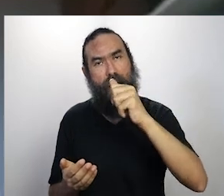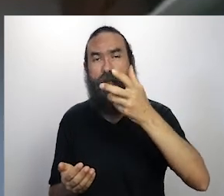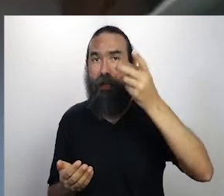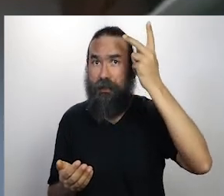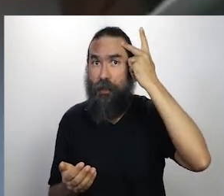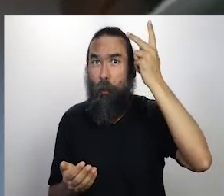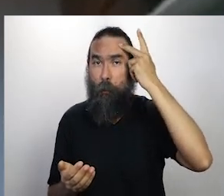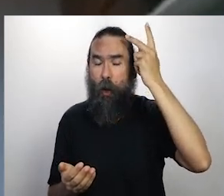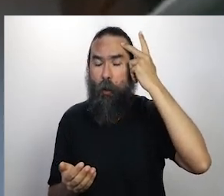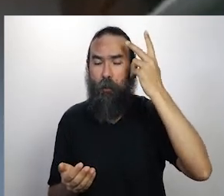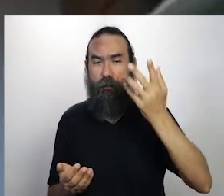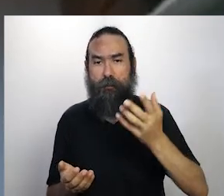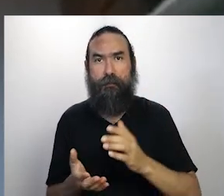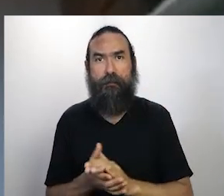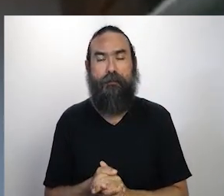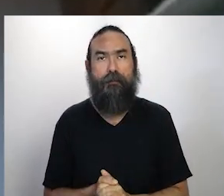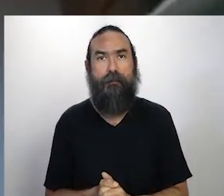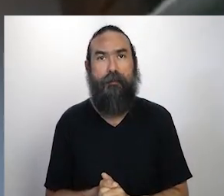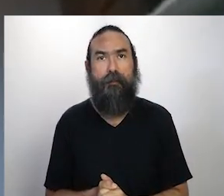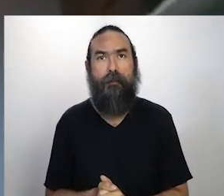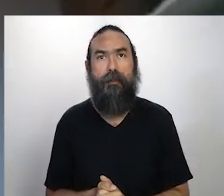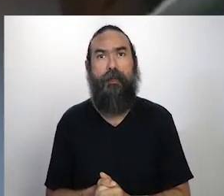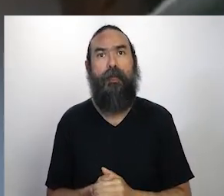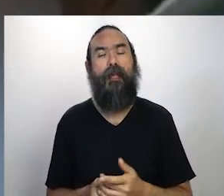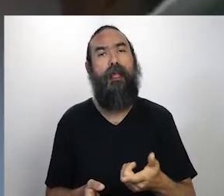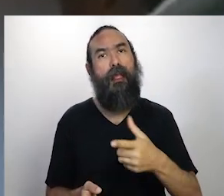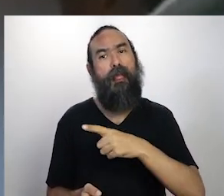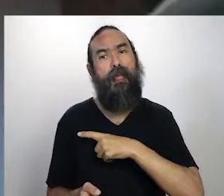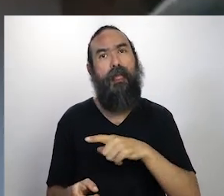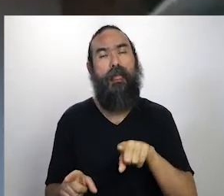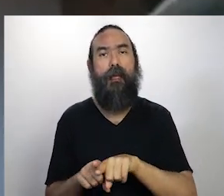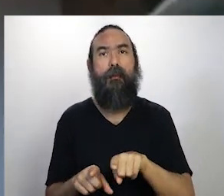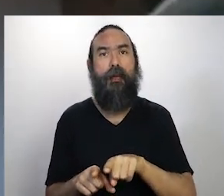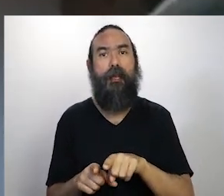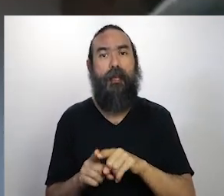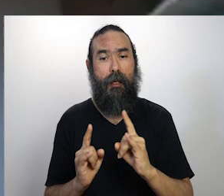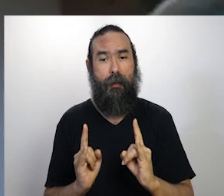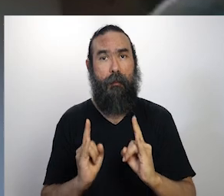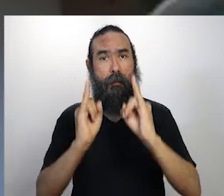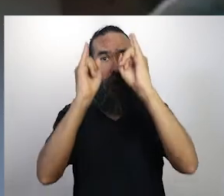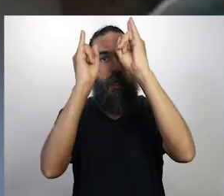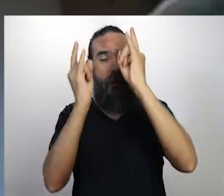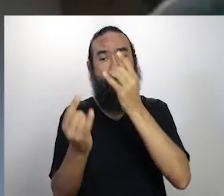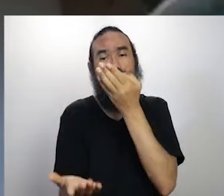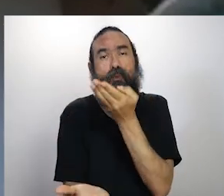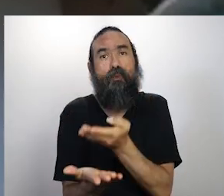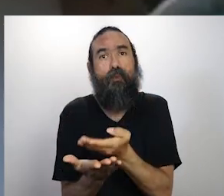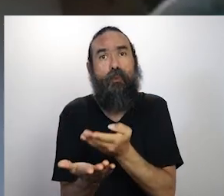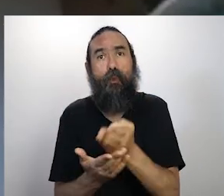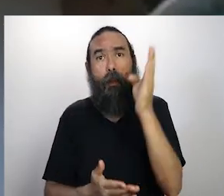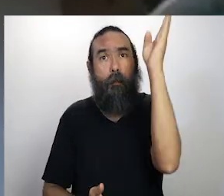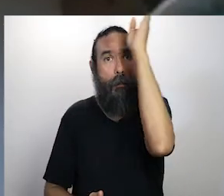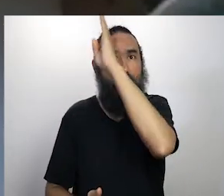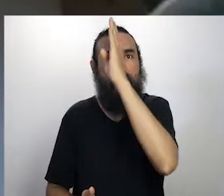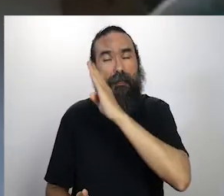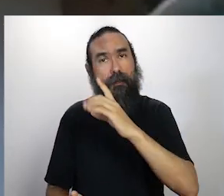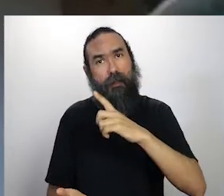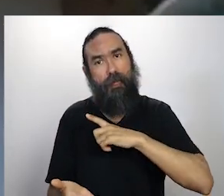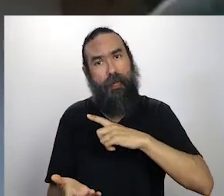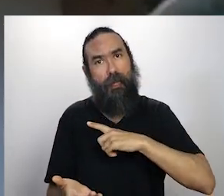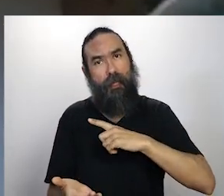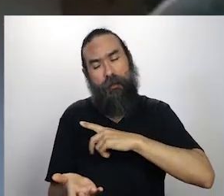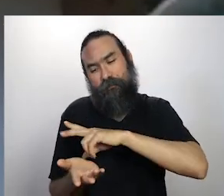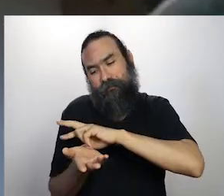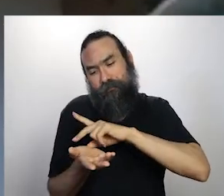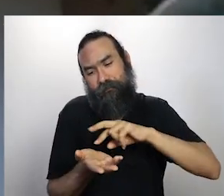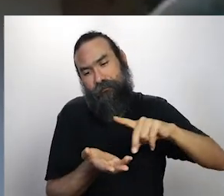Ipiranga, nós somos vizinhos ali, né? E temos ainda o IEB, que é o Instituto de Estudos Brasileiros, que também tem um acervo